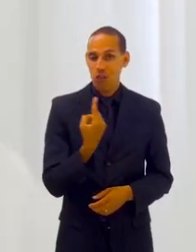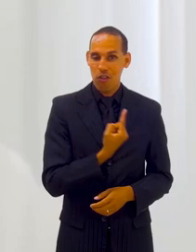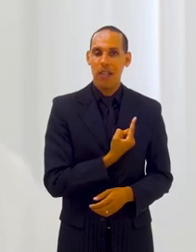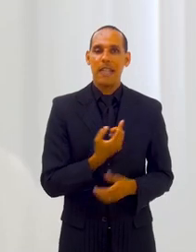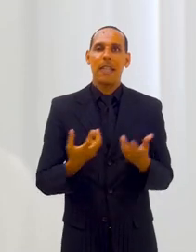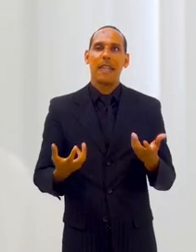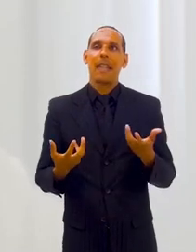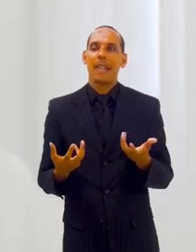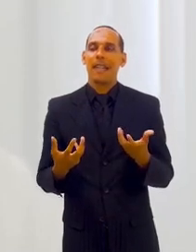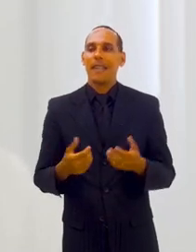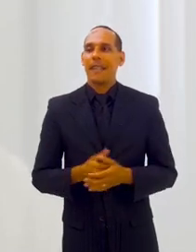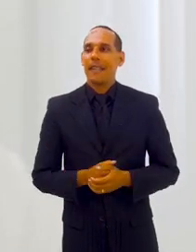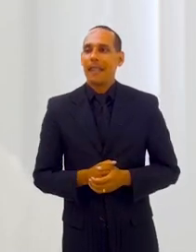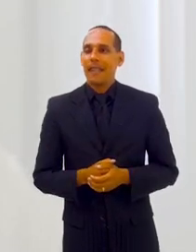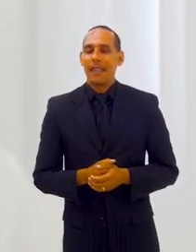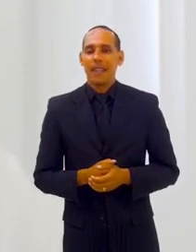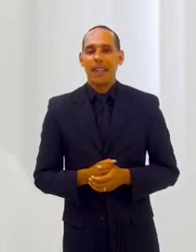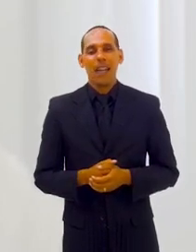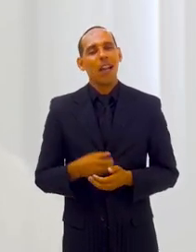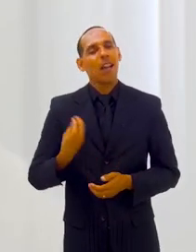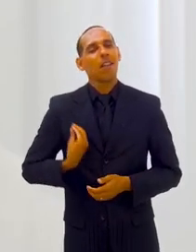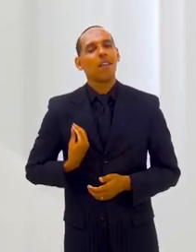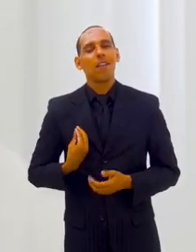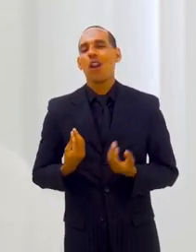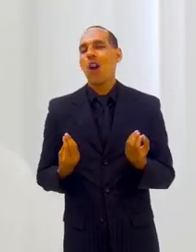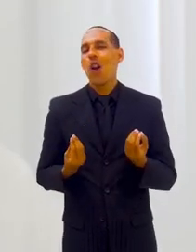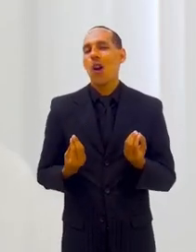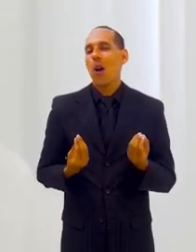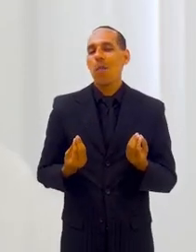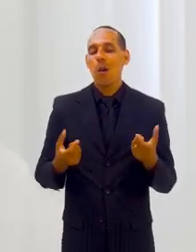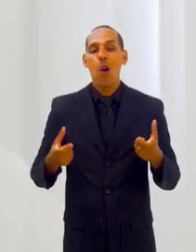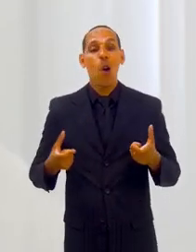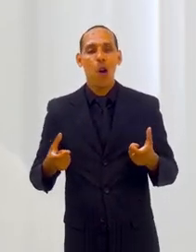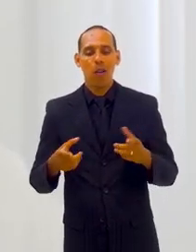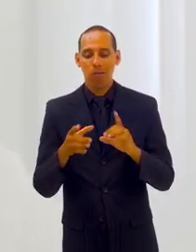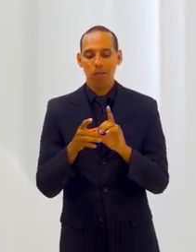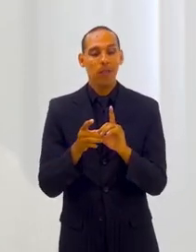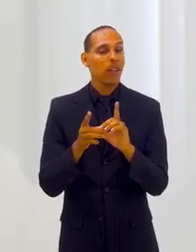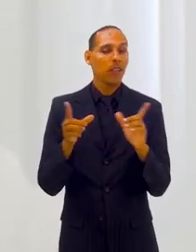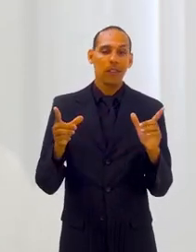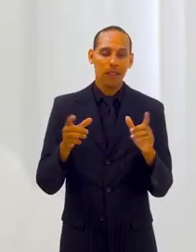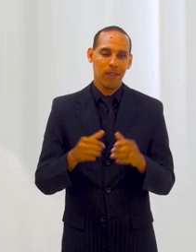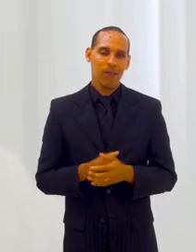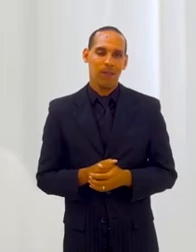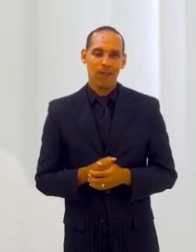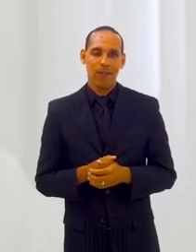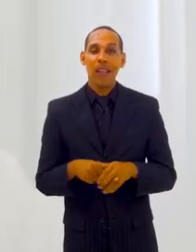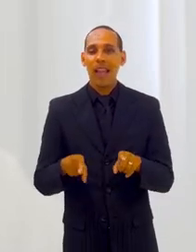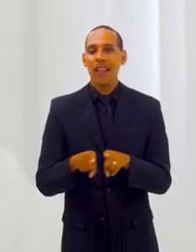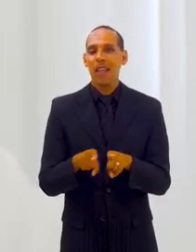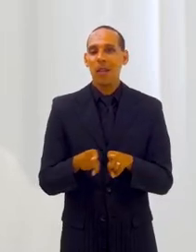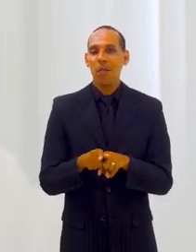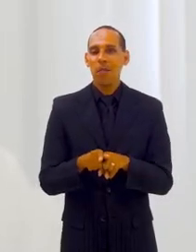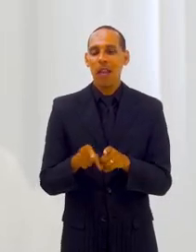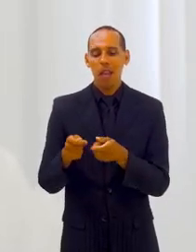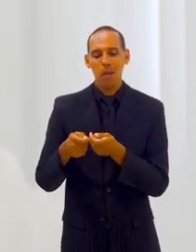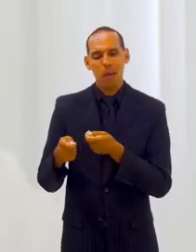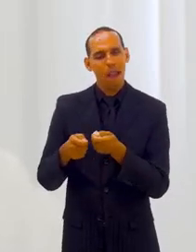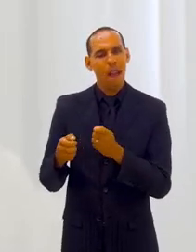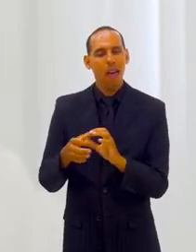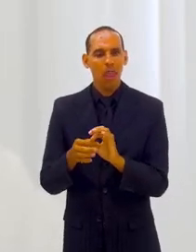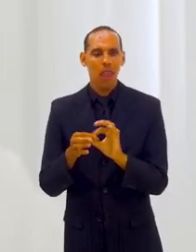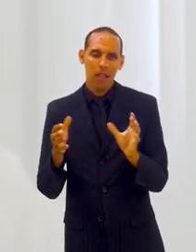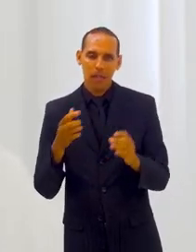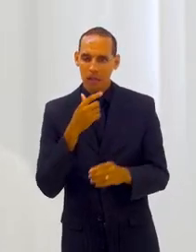pretendemos viver numa democracia e numa forma de mercado